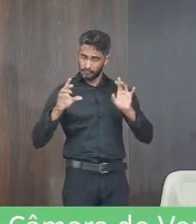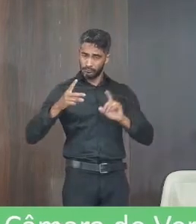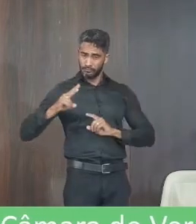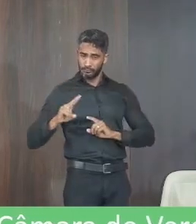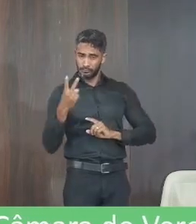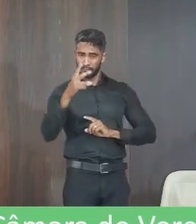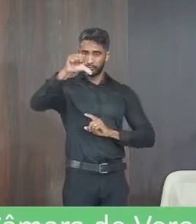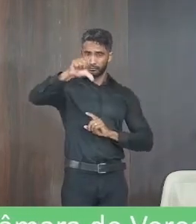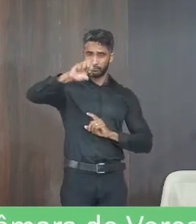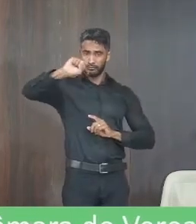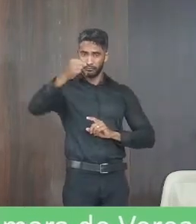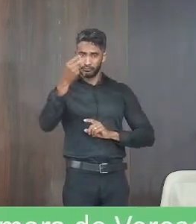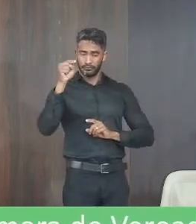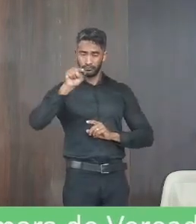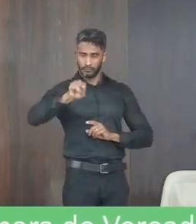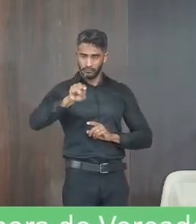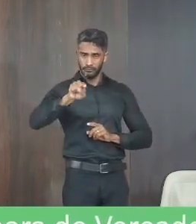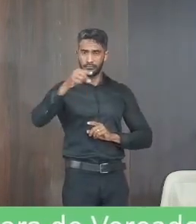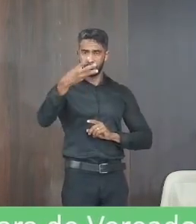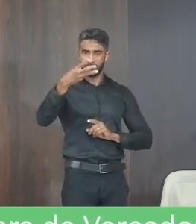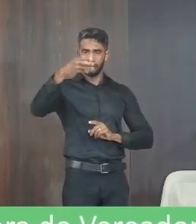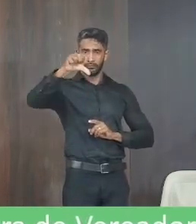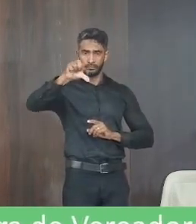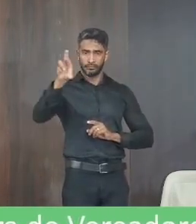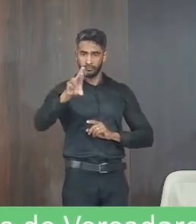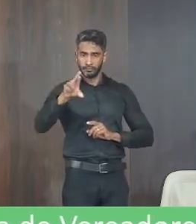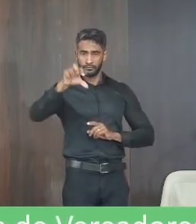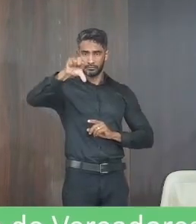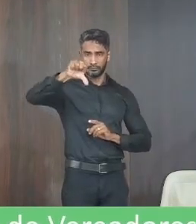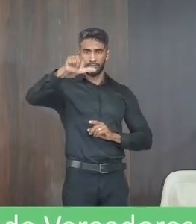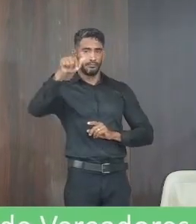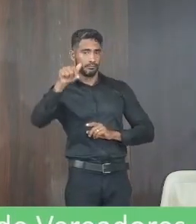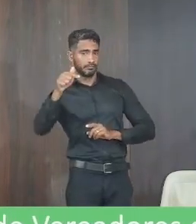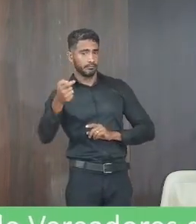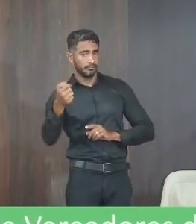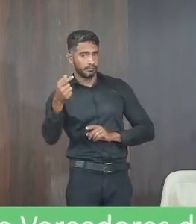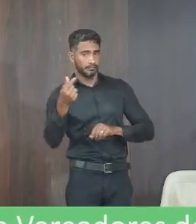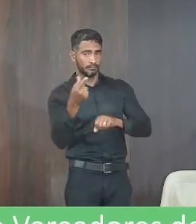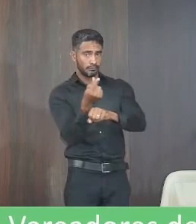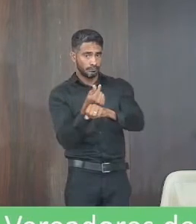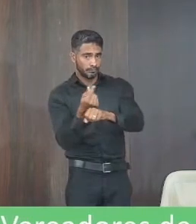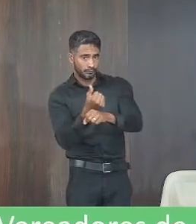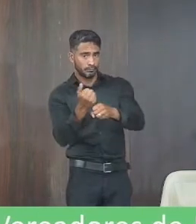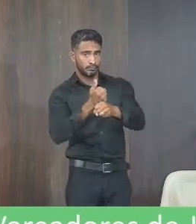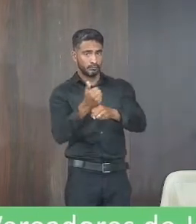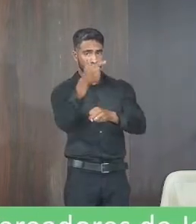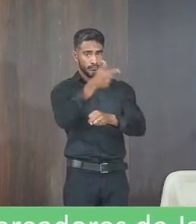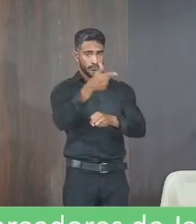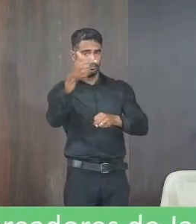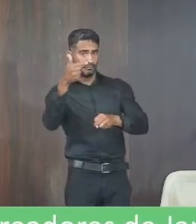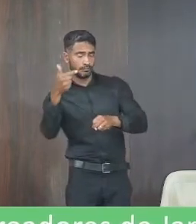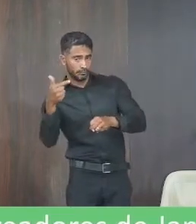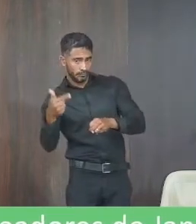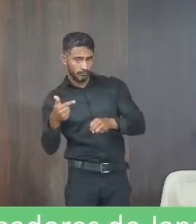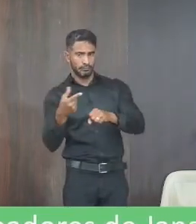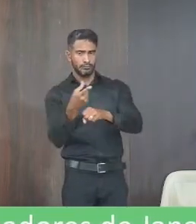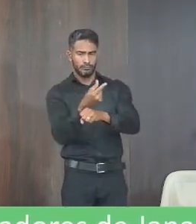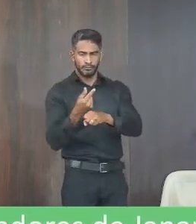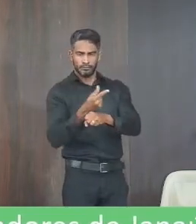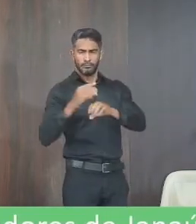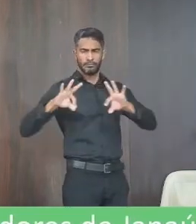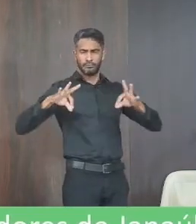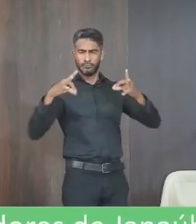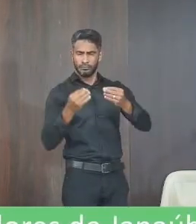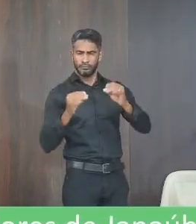no valor de R$ 98.039,97 no orçamento vigente de 2022 e as dotações orçamentárias